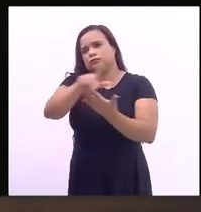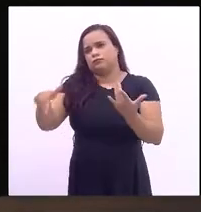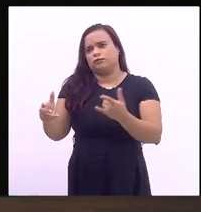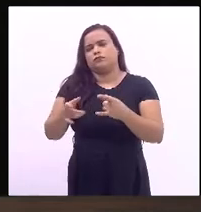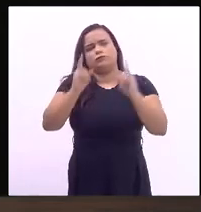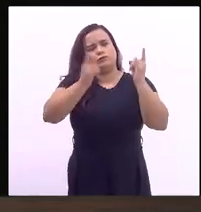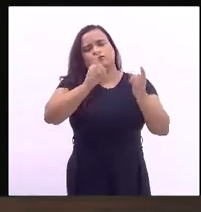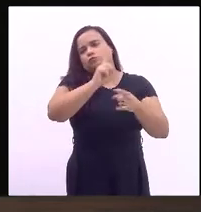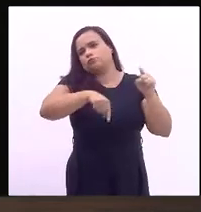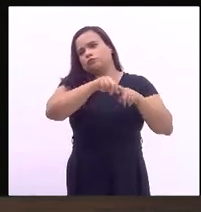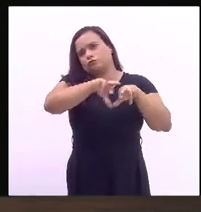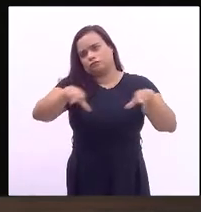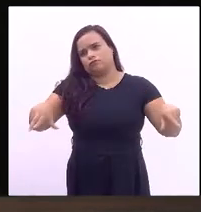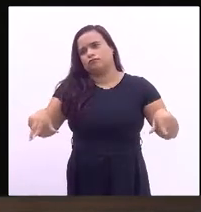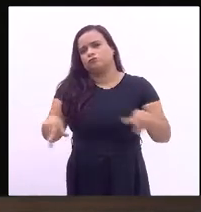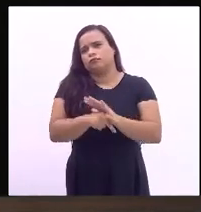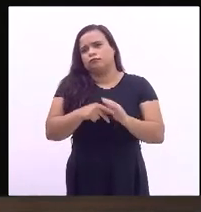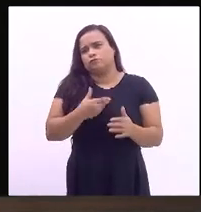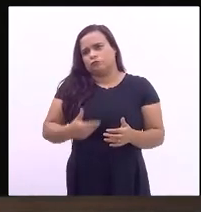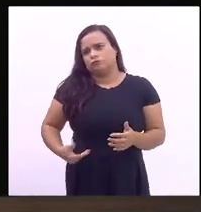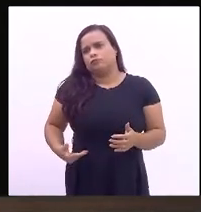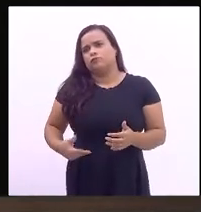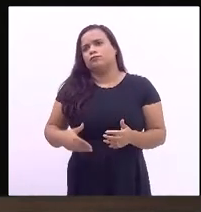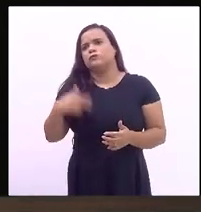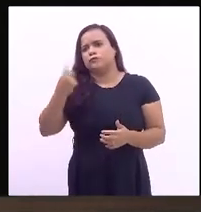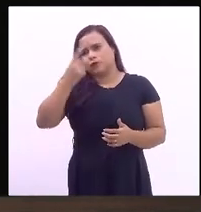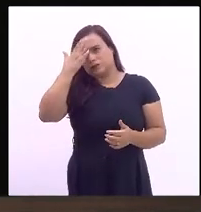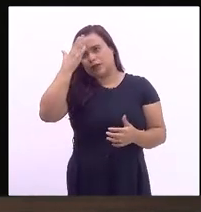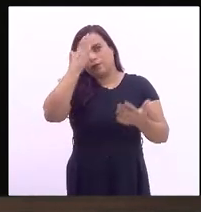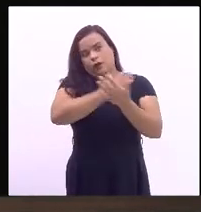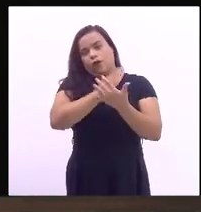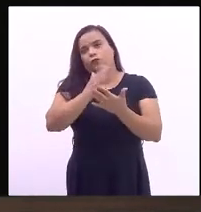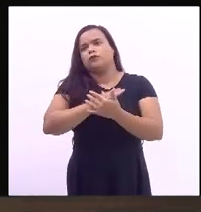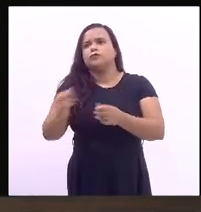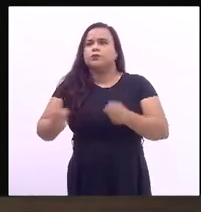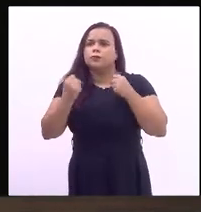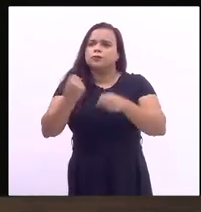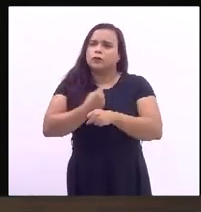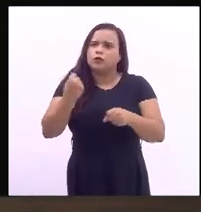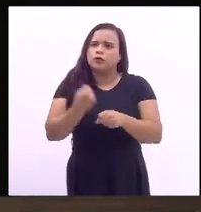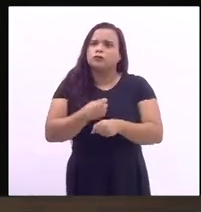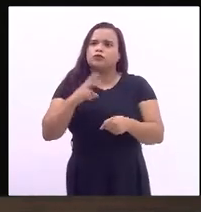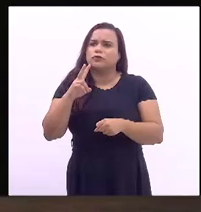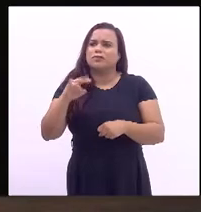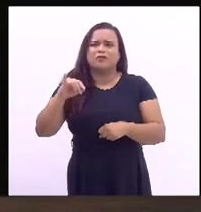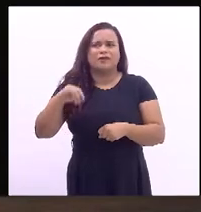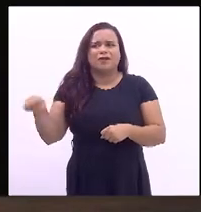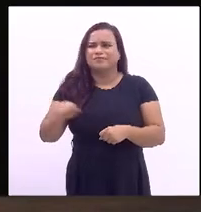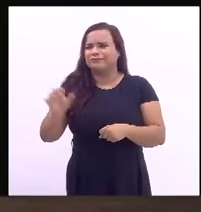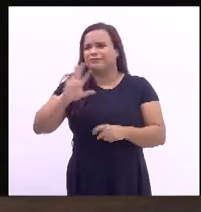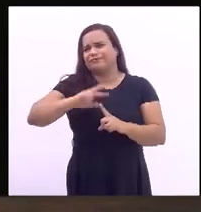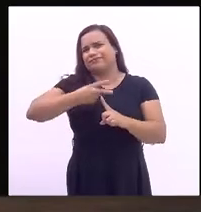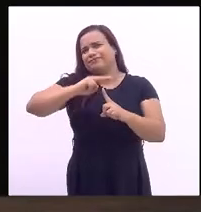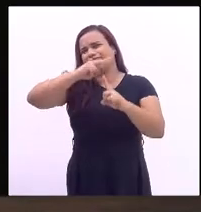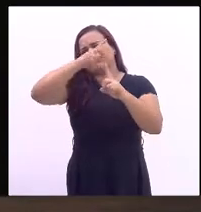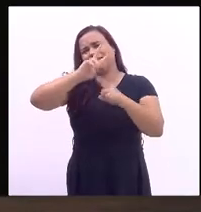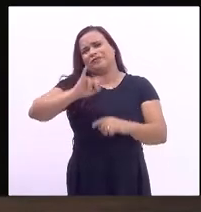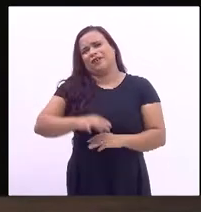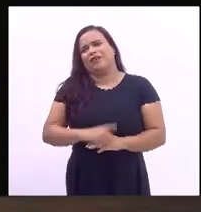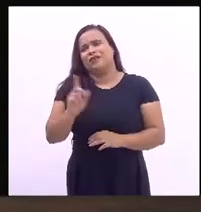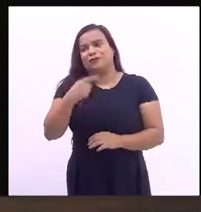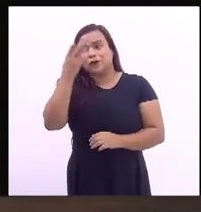que teve tem móveis aqui que nós sabemos que o poder com surgiu vai levar o valor a maior